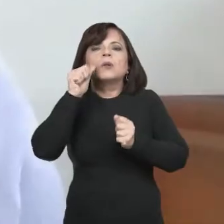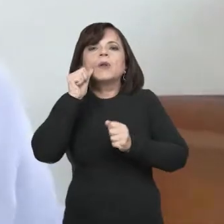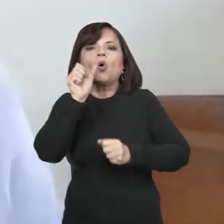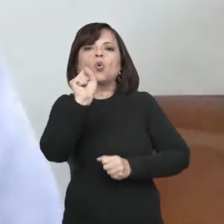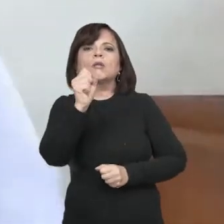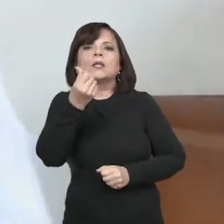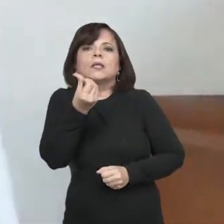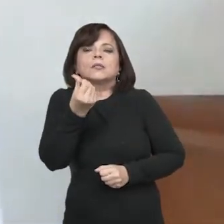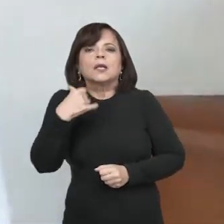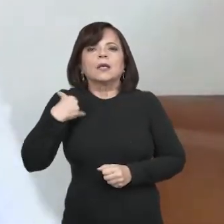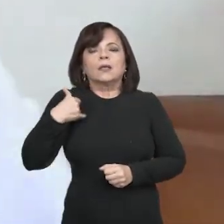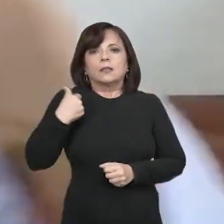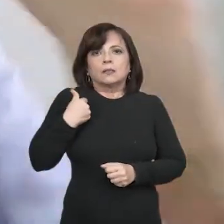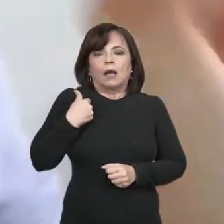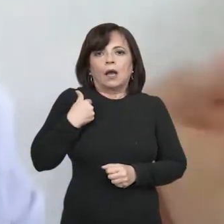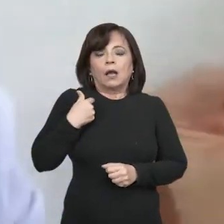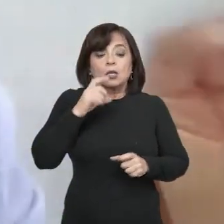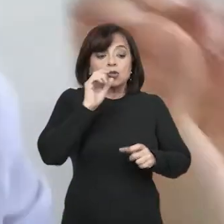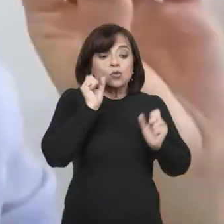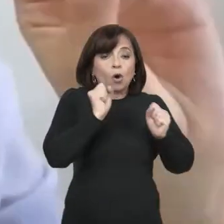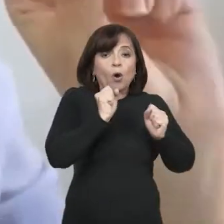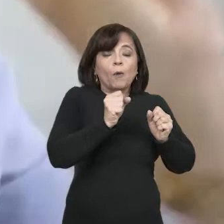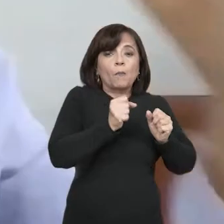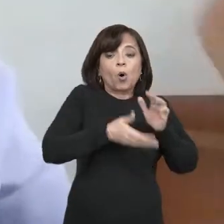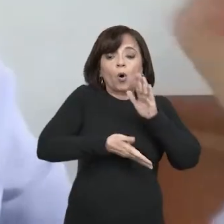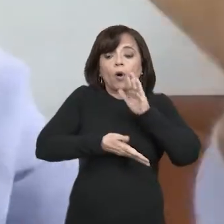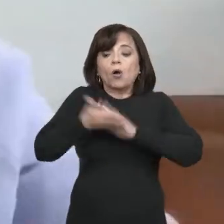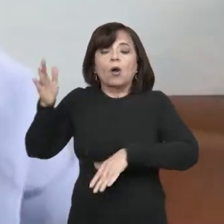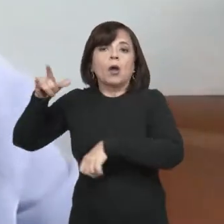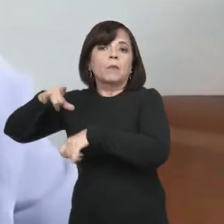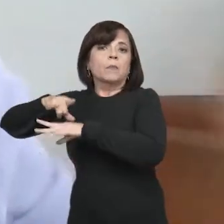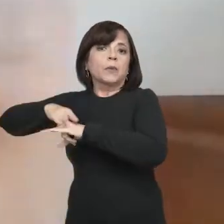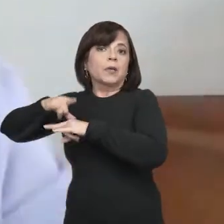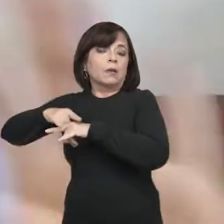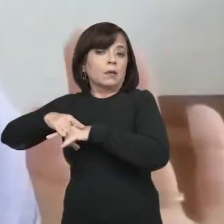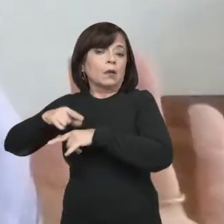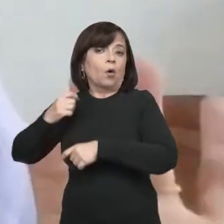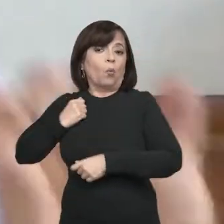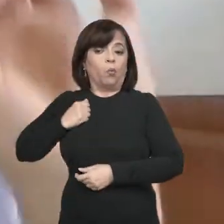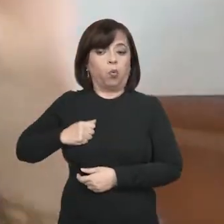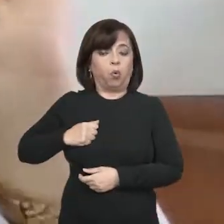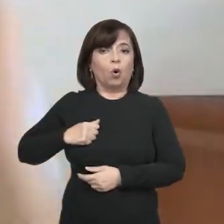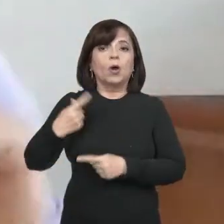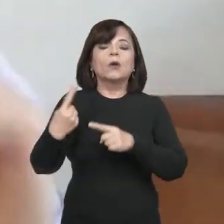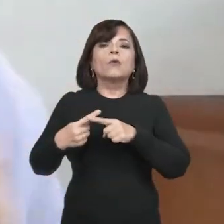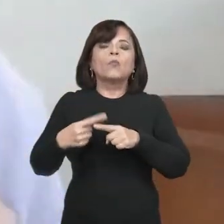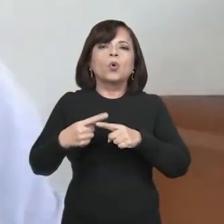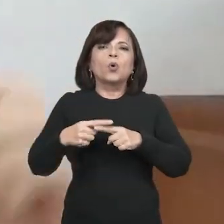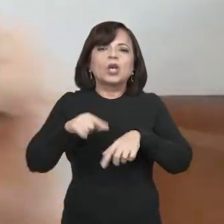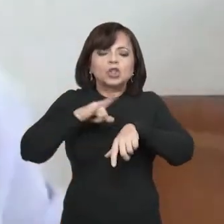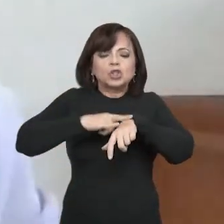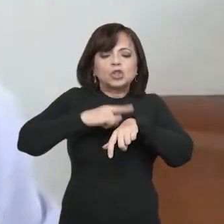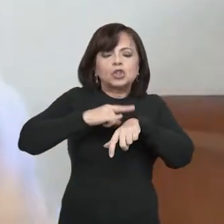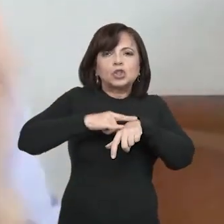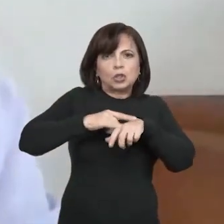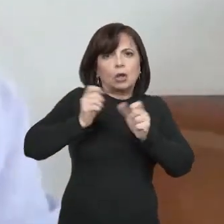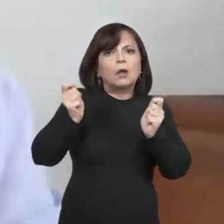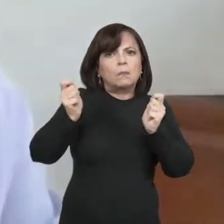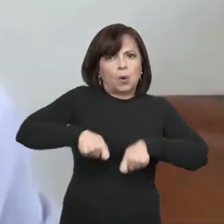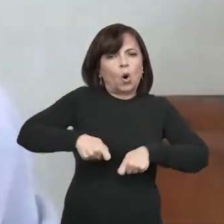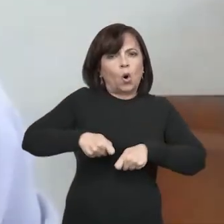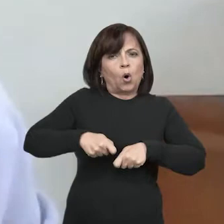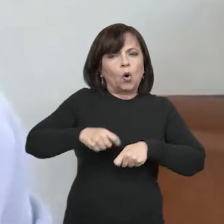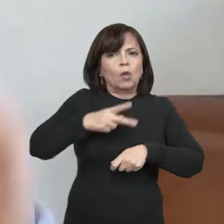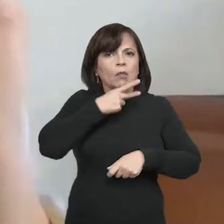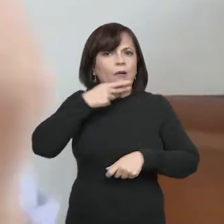anos, onde ela só poderia sair desse quarto para ir ao banheiro defecar, nem urinar, porque a urina deveria ser feita na roupa ou no